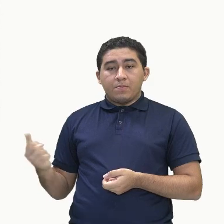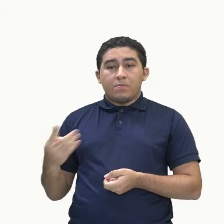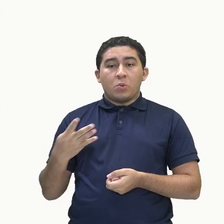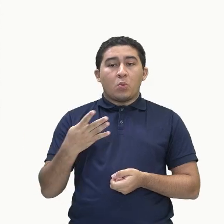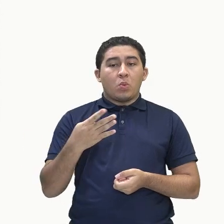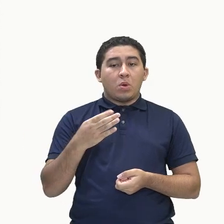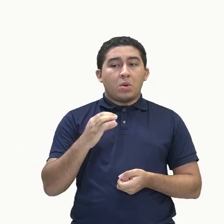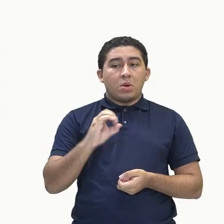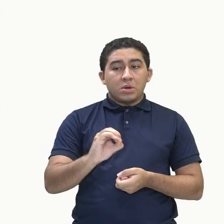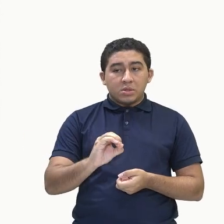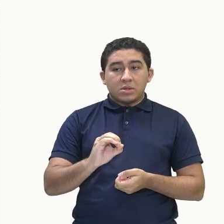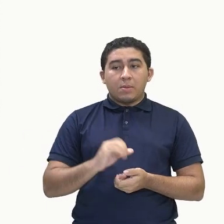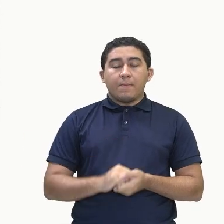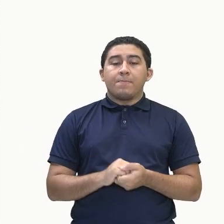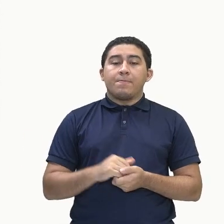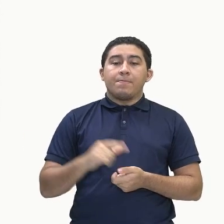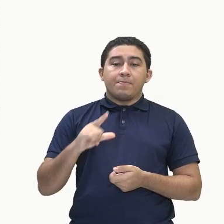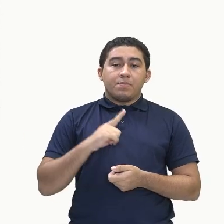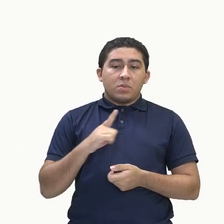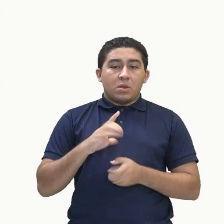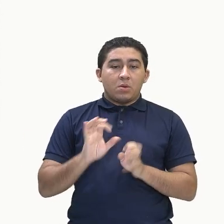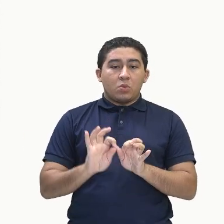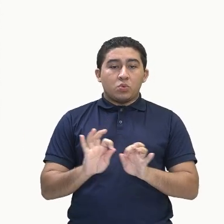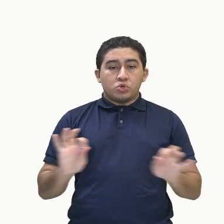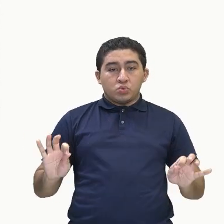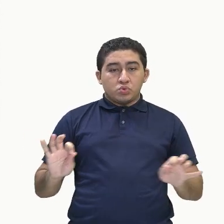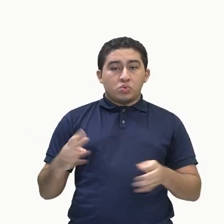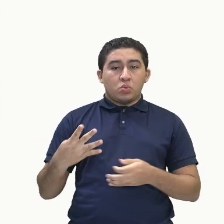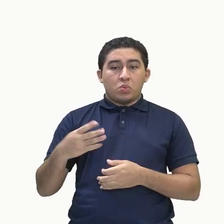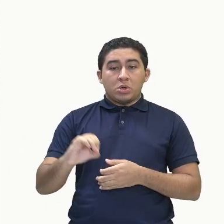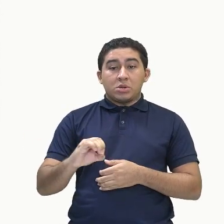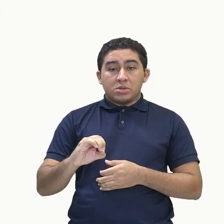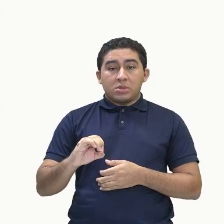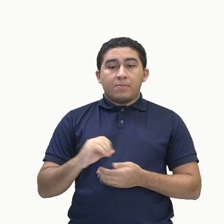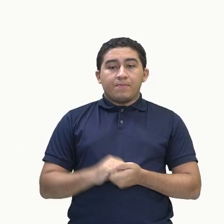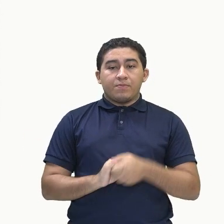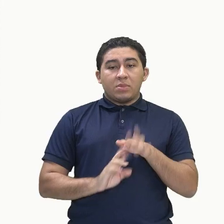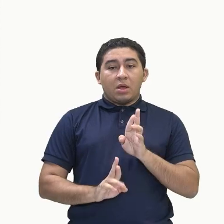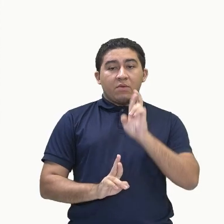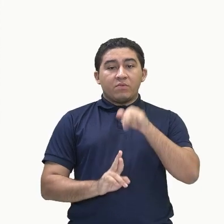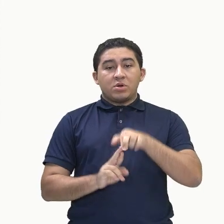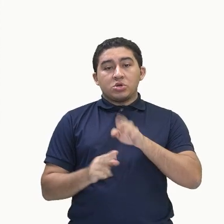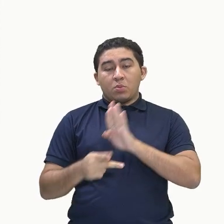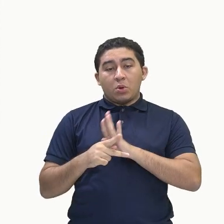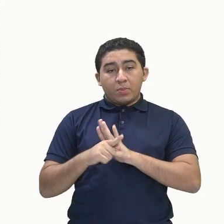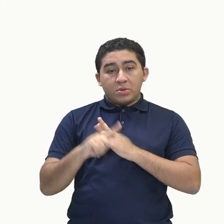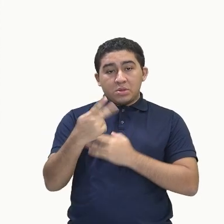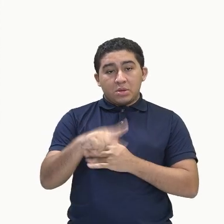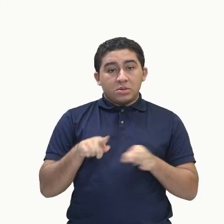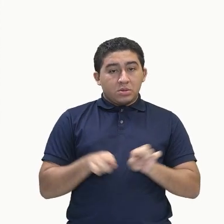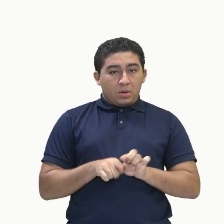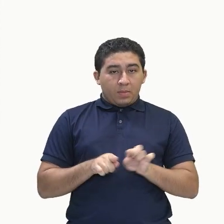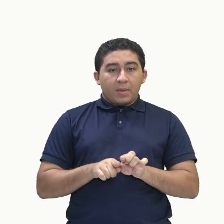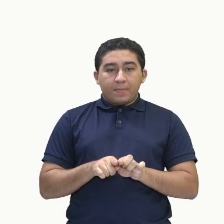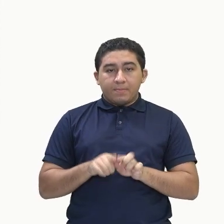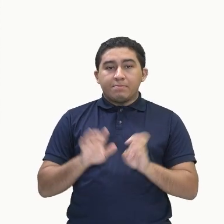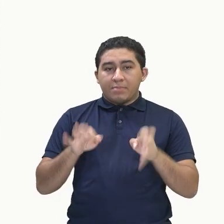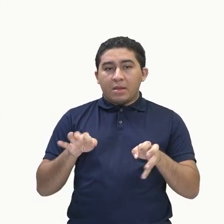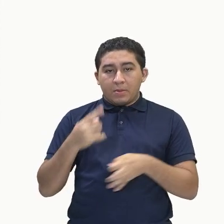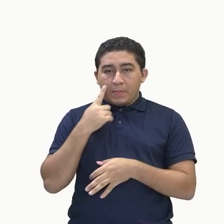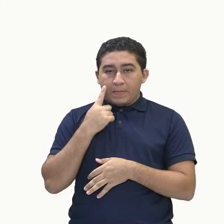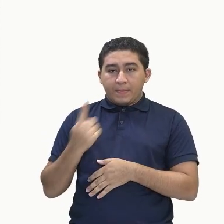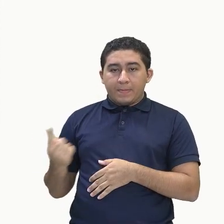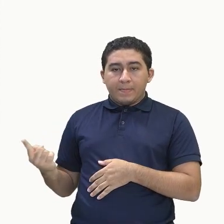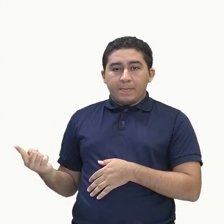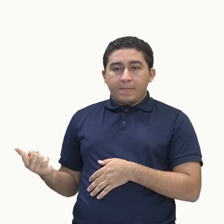graus. Então, eu tenho longitude de 40 graus com relação ao meridiano e a minha longitude também